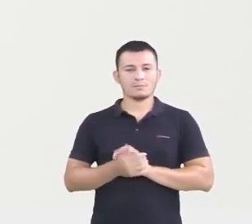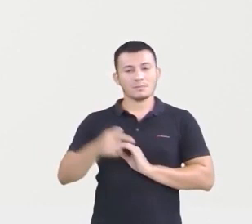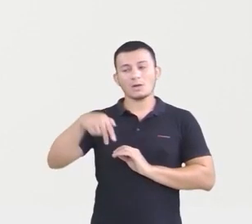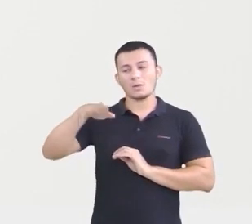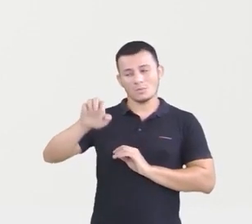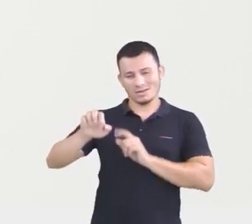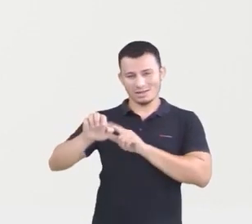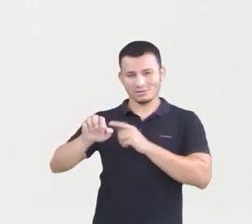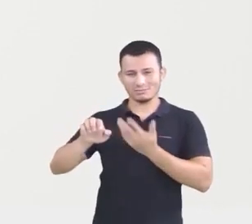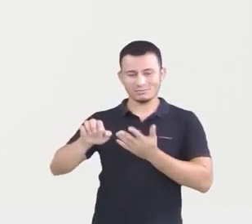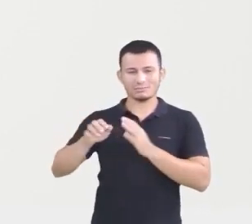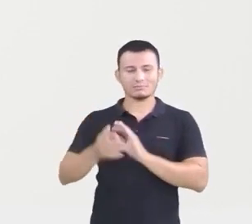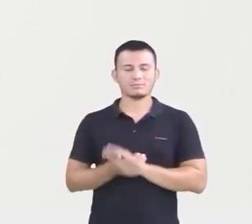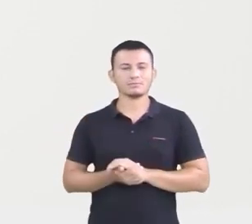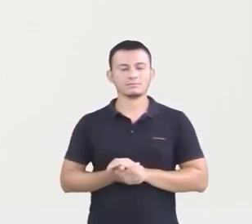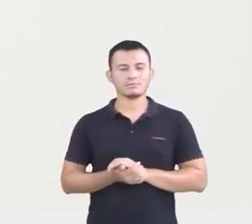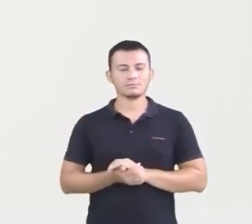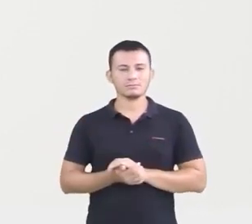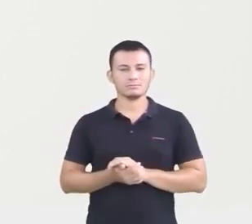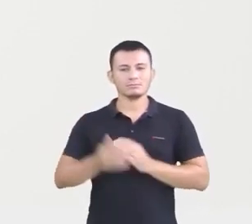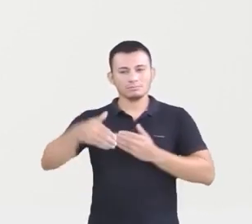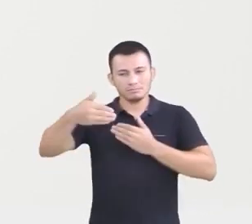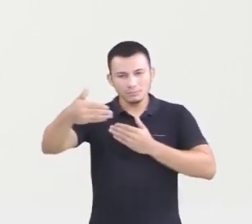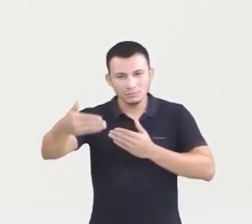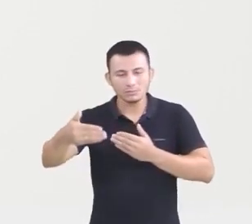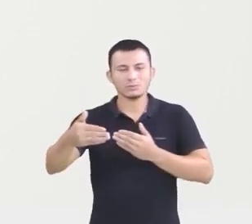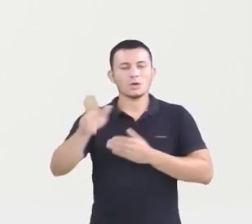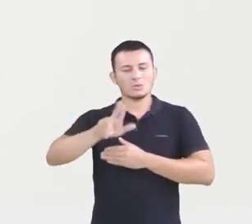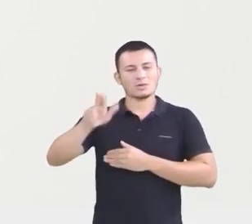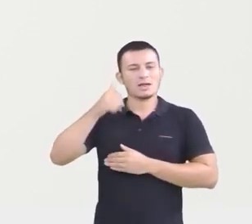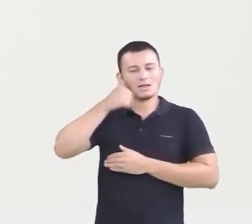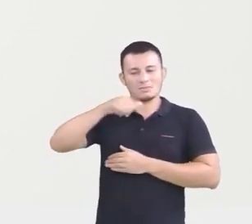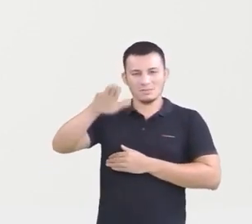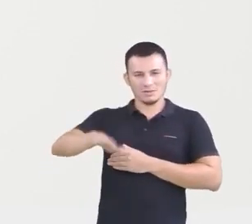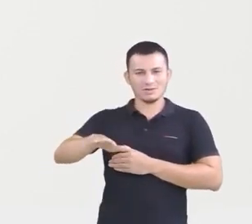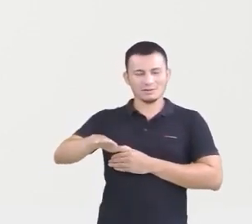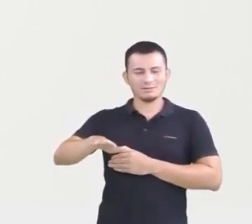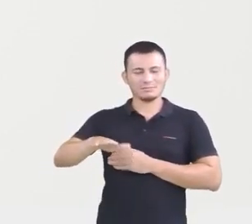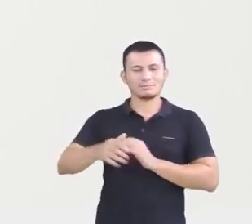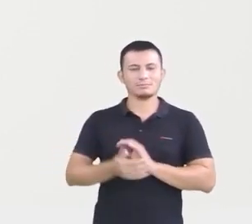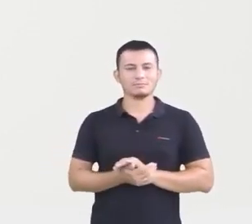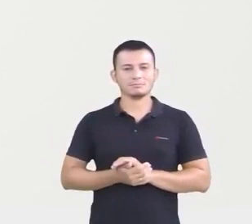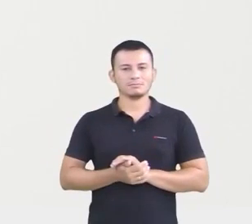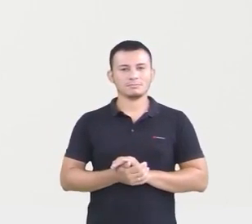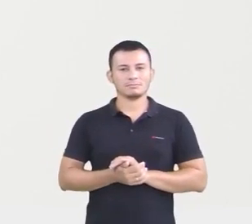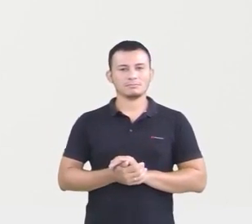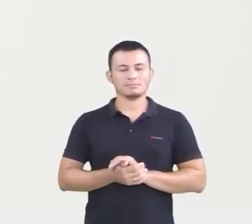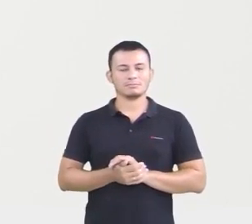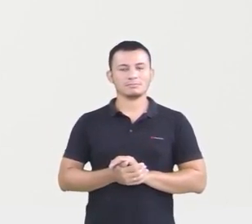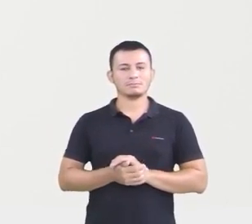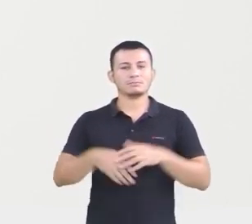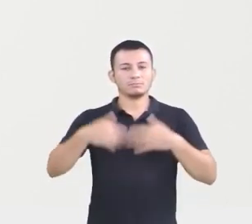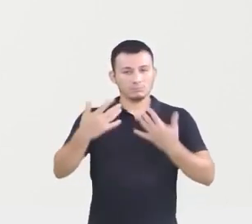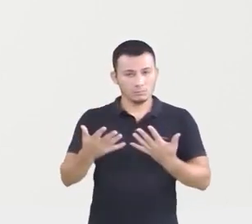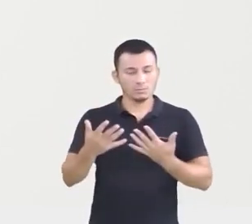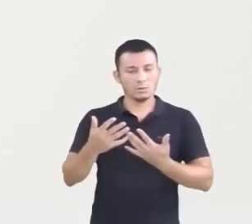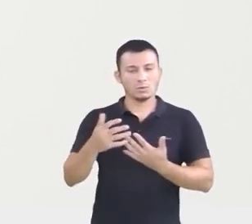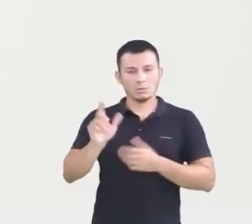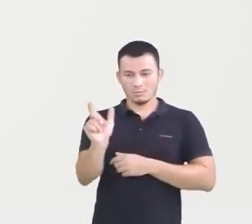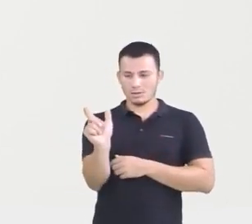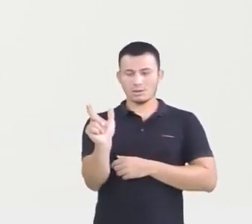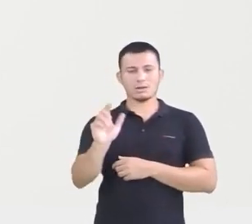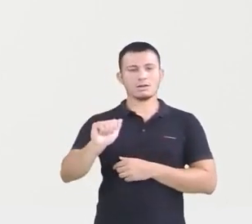texto, ele usou a expressão a menina. Então aqui, como eu tinha falado anteriormente, a palavra